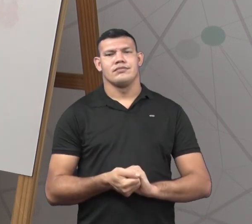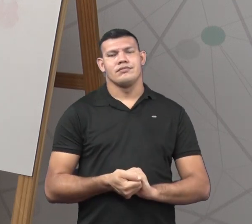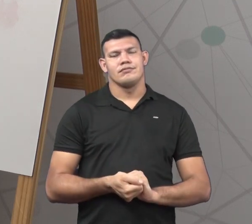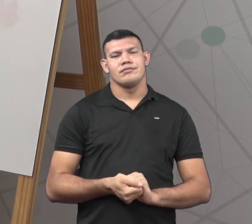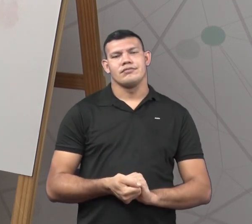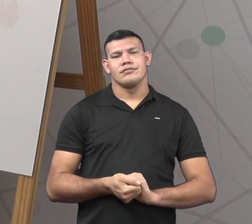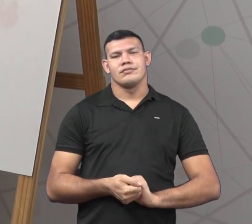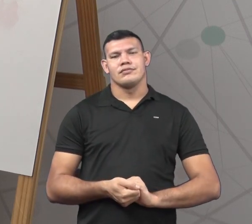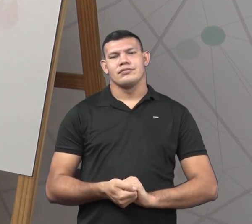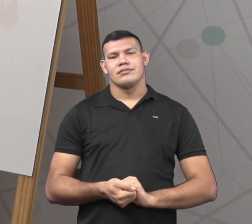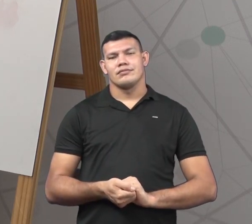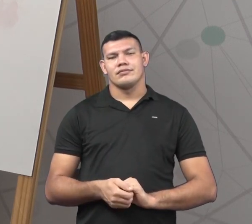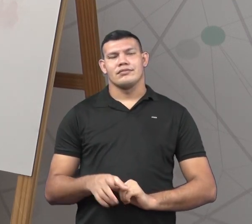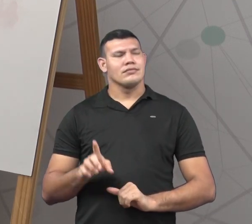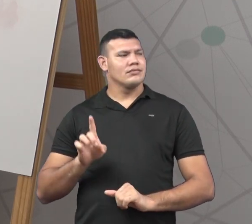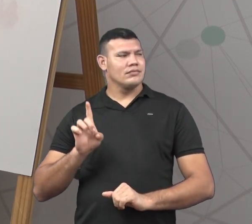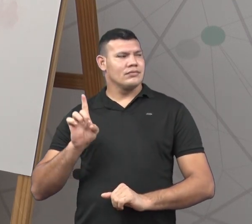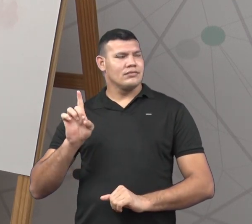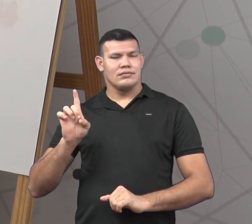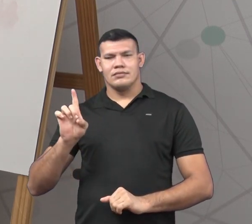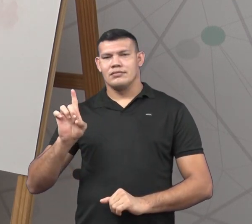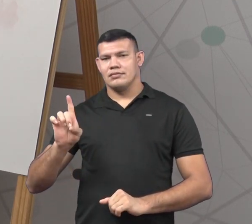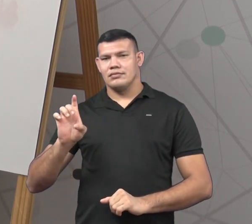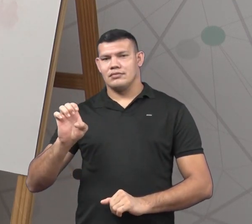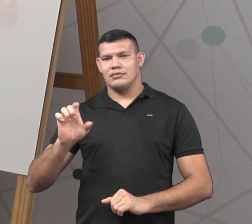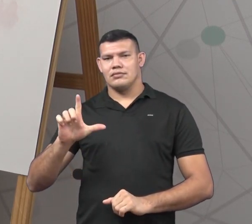Ok? Vamos lá. O ano que eu nasci.